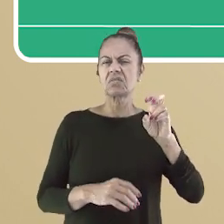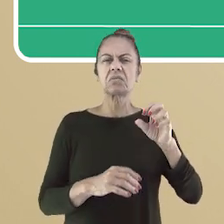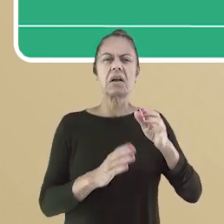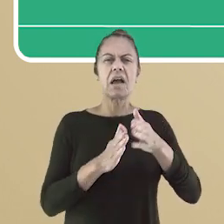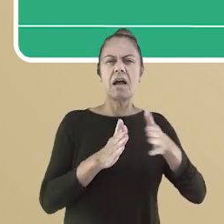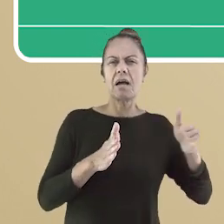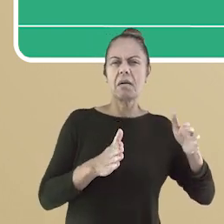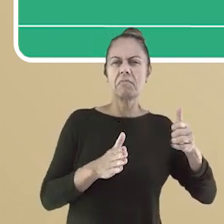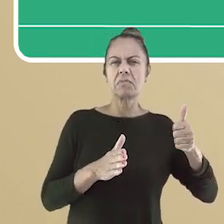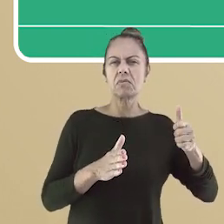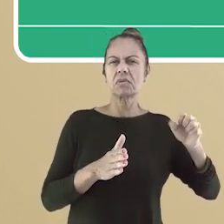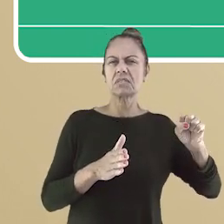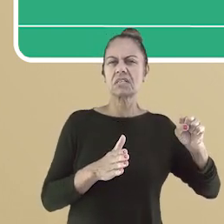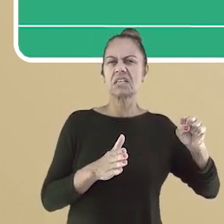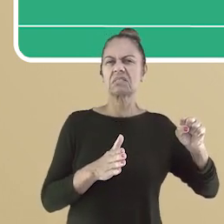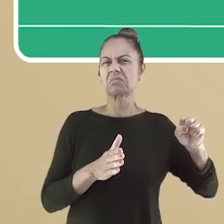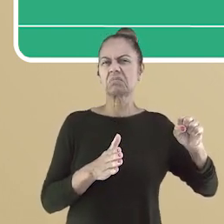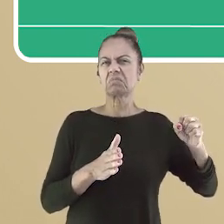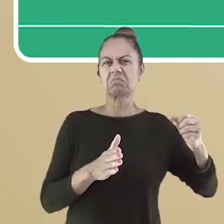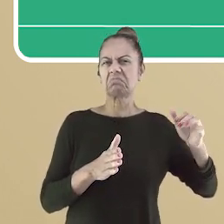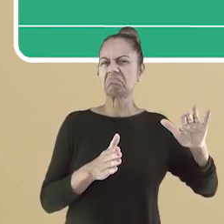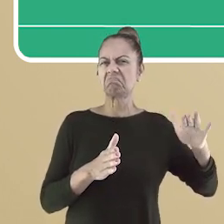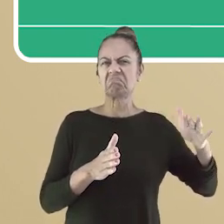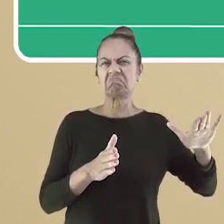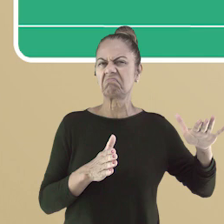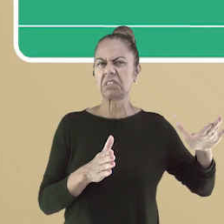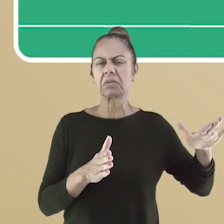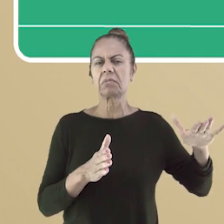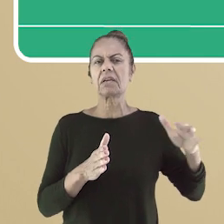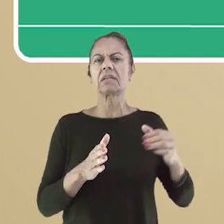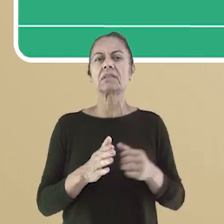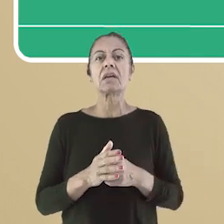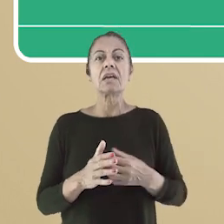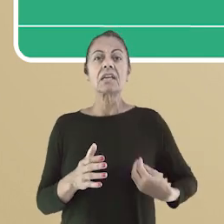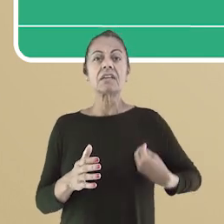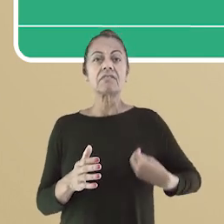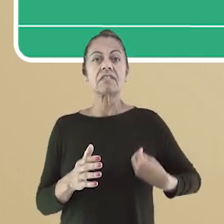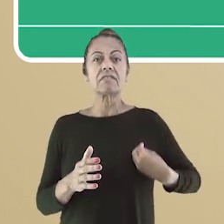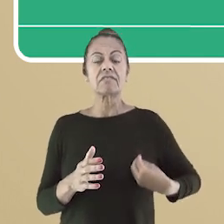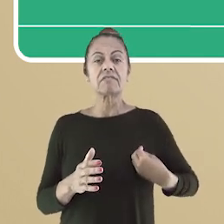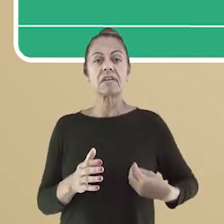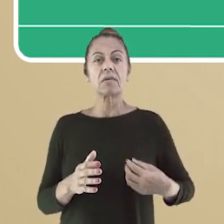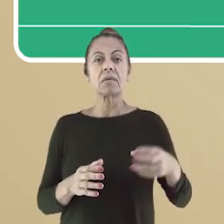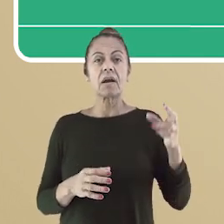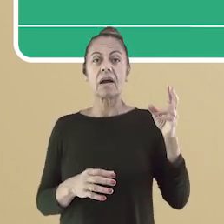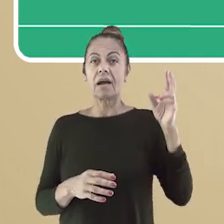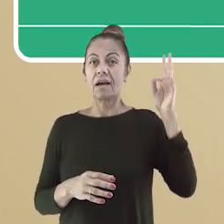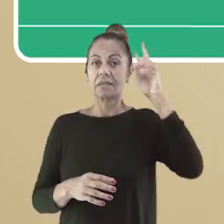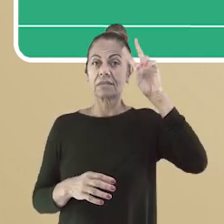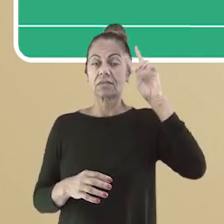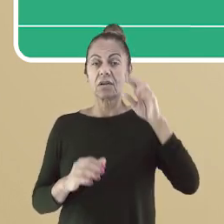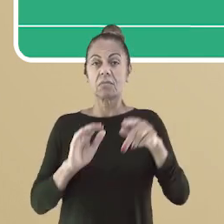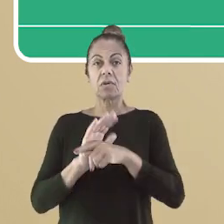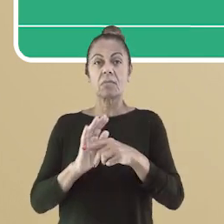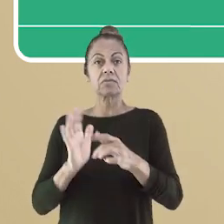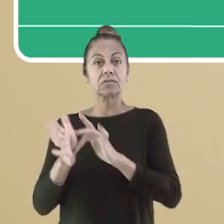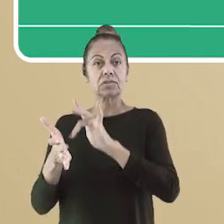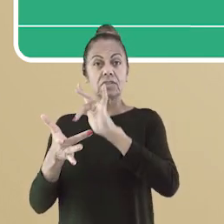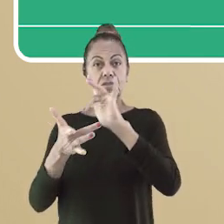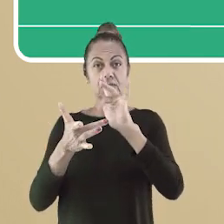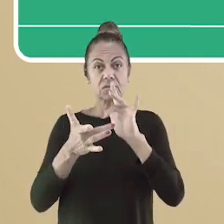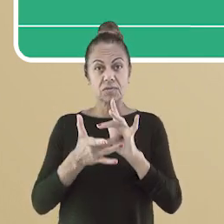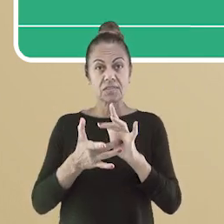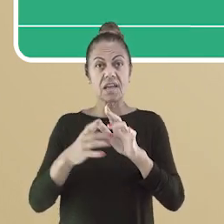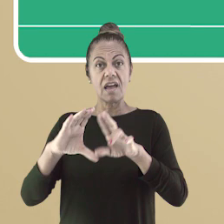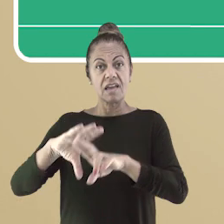1805-1844, escreveu o livro de Mórmon, que contém a história da visita de Jesus após sua